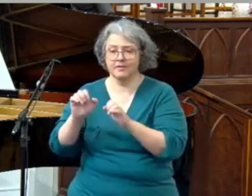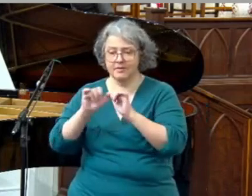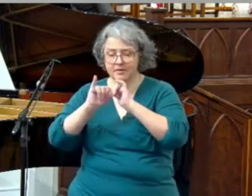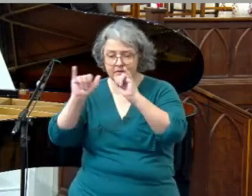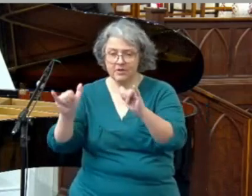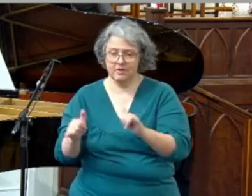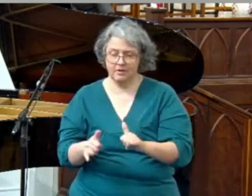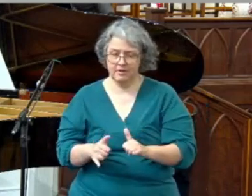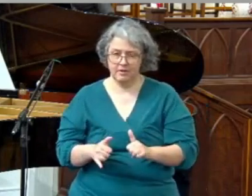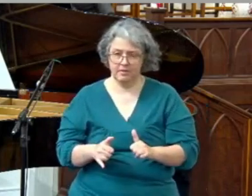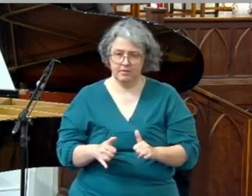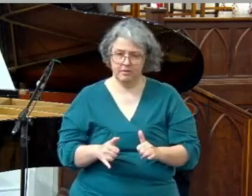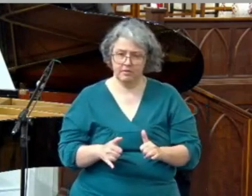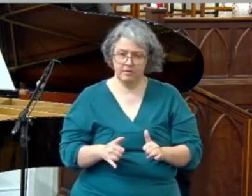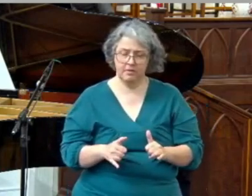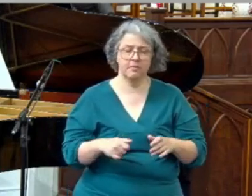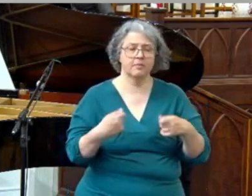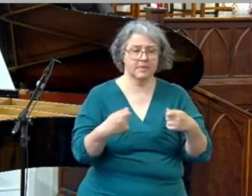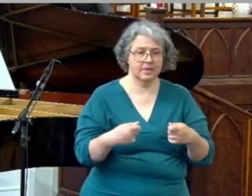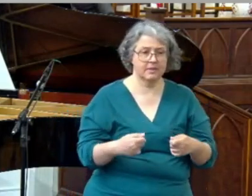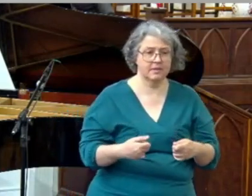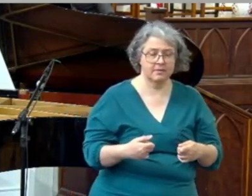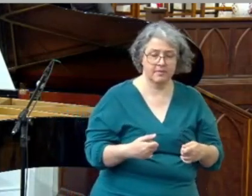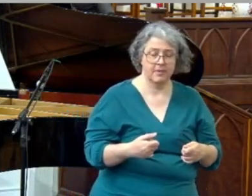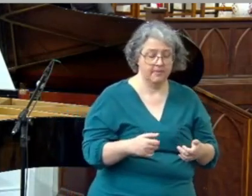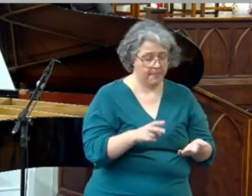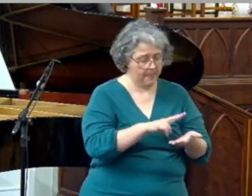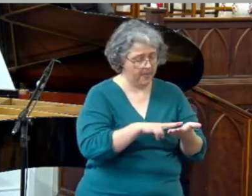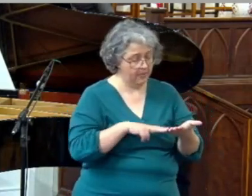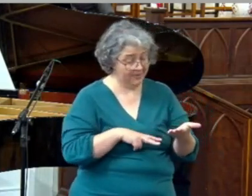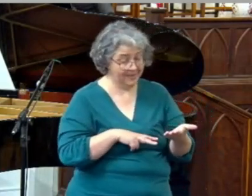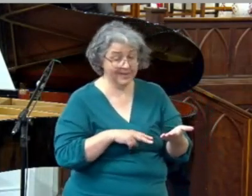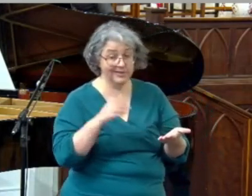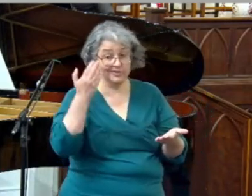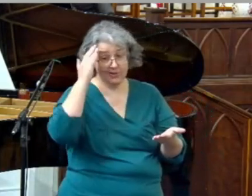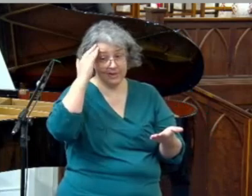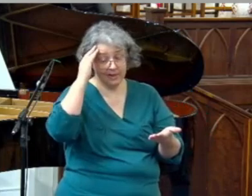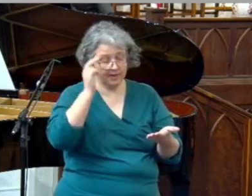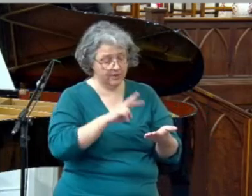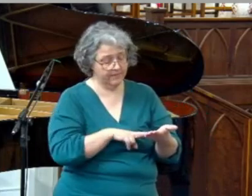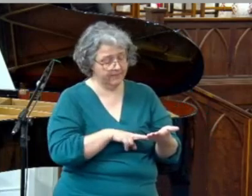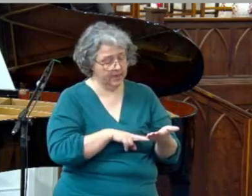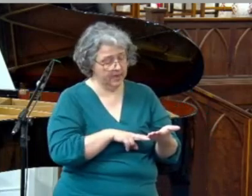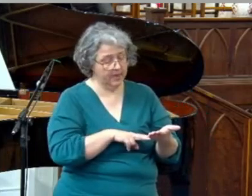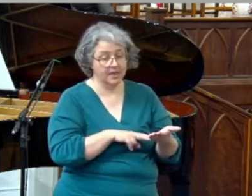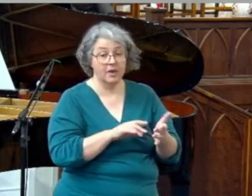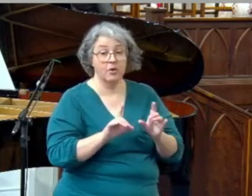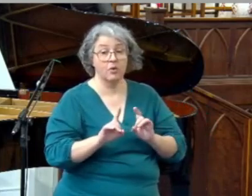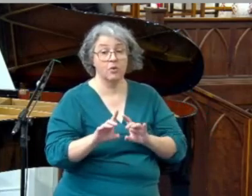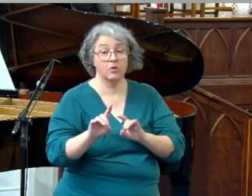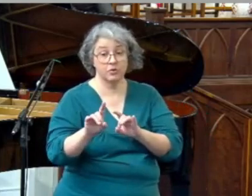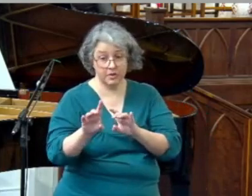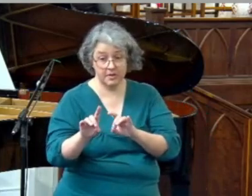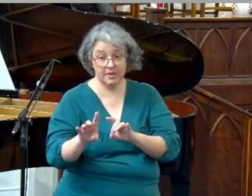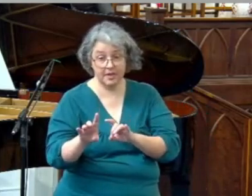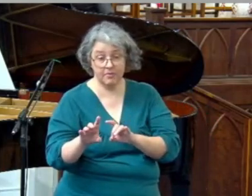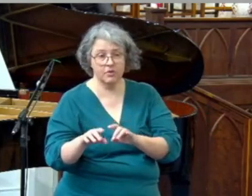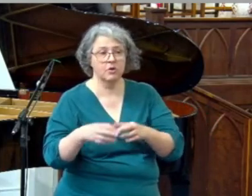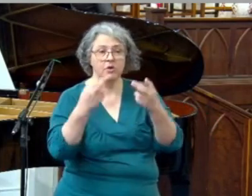Entenderam um ponto? O texto pressupõe que os discípulos de Jesus,